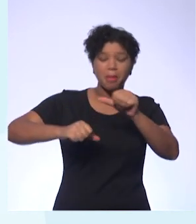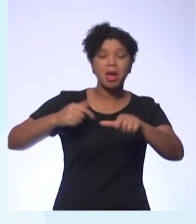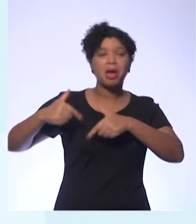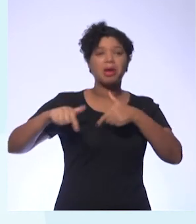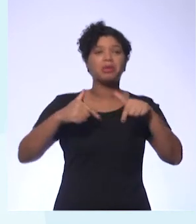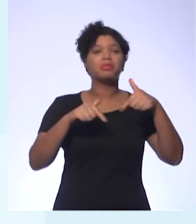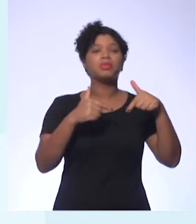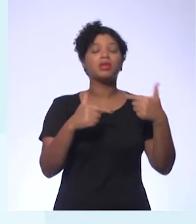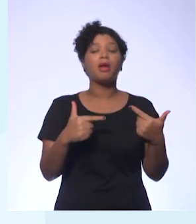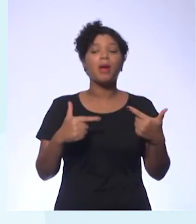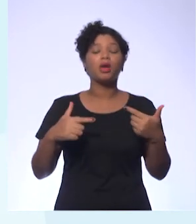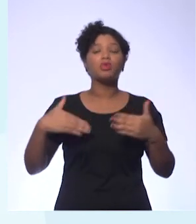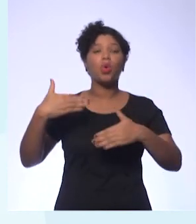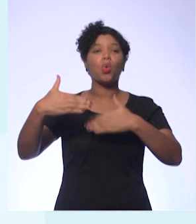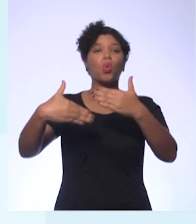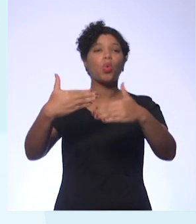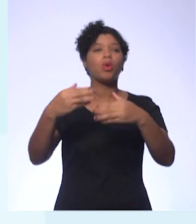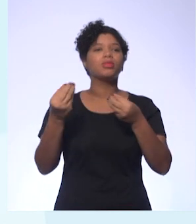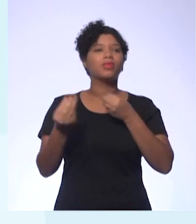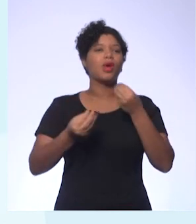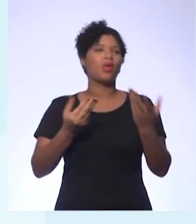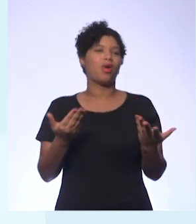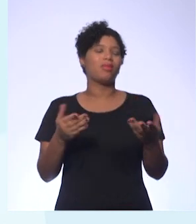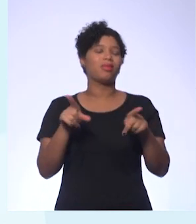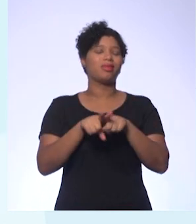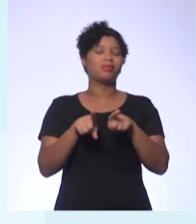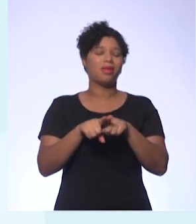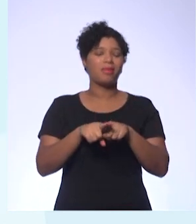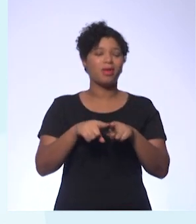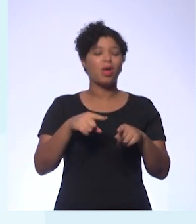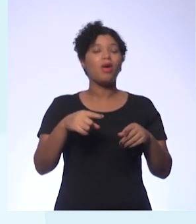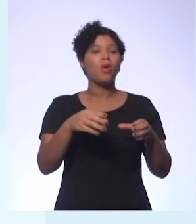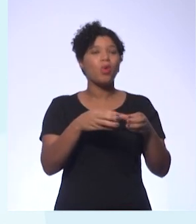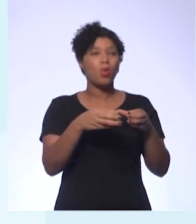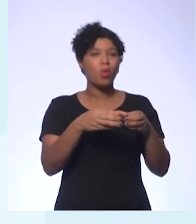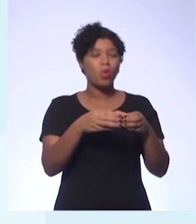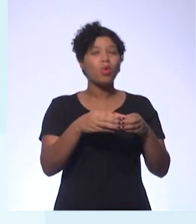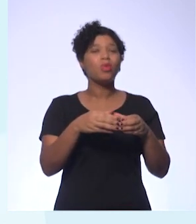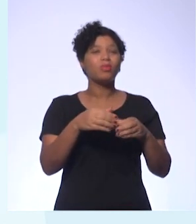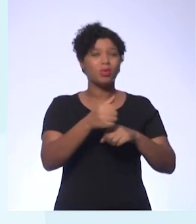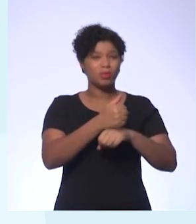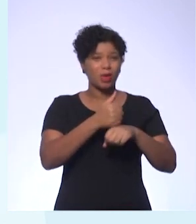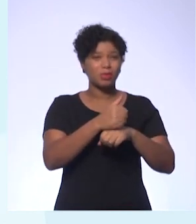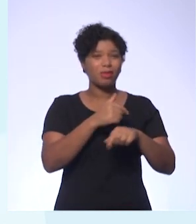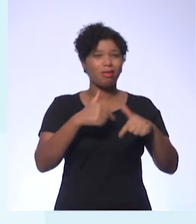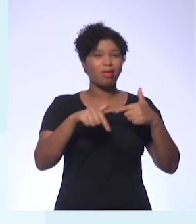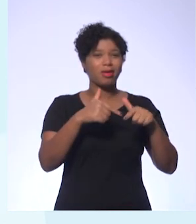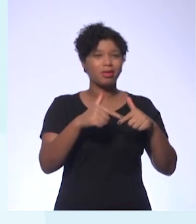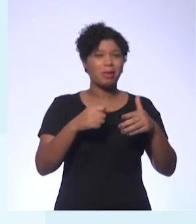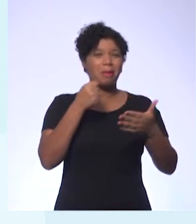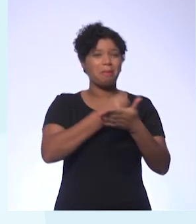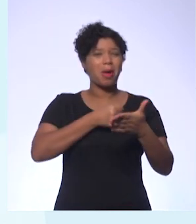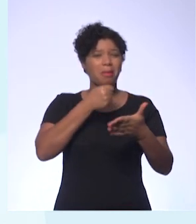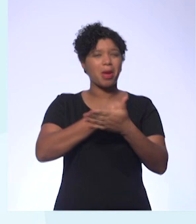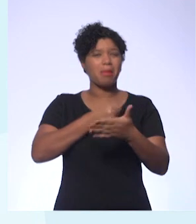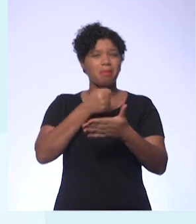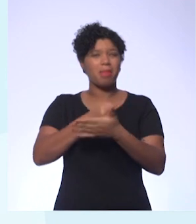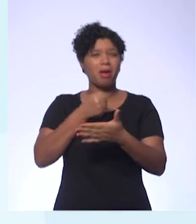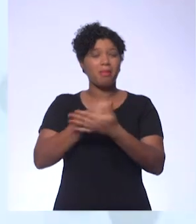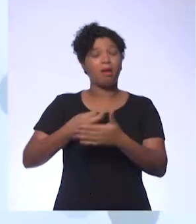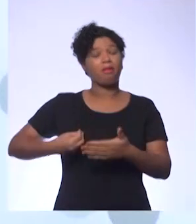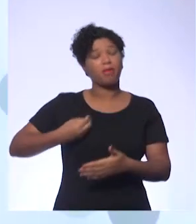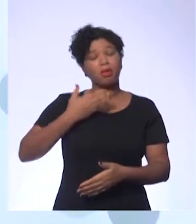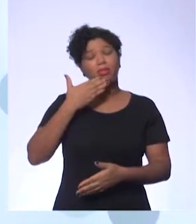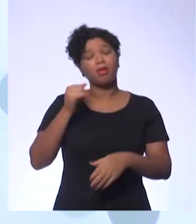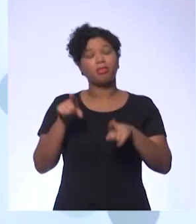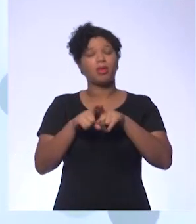nas condições de trabalho e nas lutas dos trabalhadores por melhores condições de vida e trabalho.